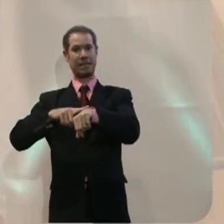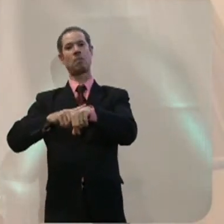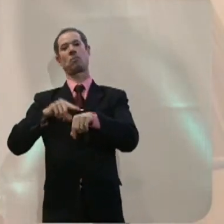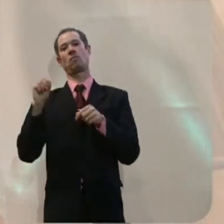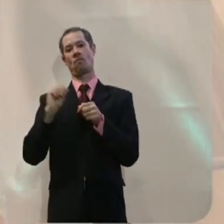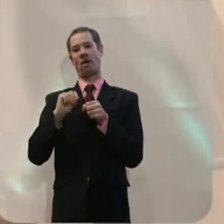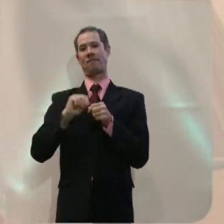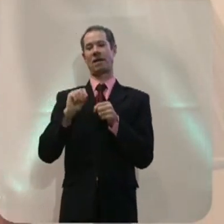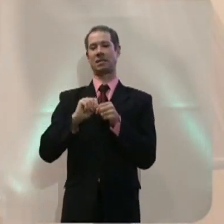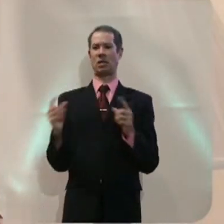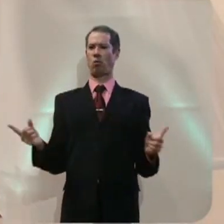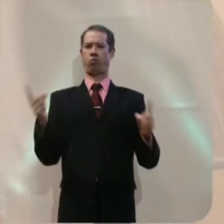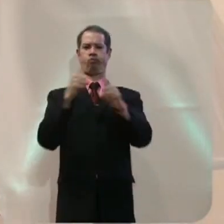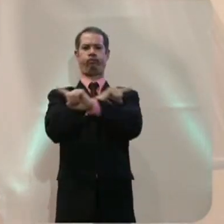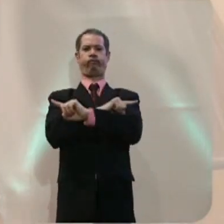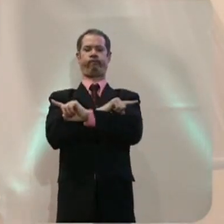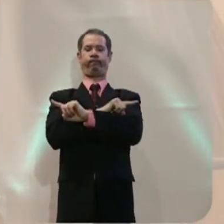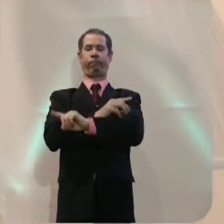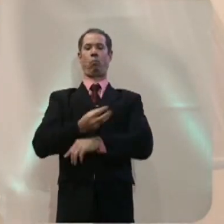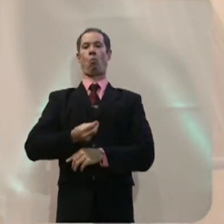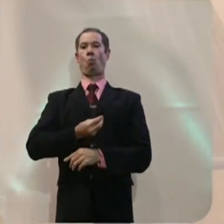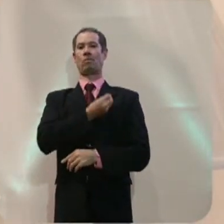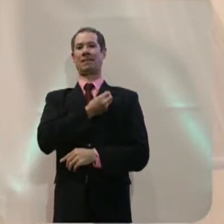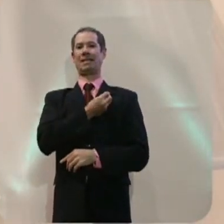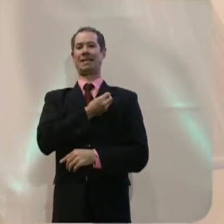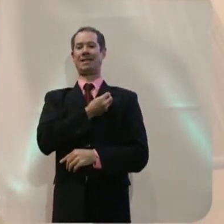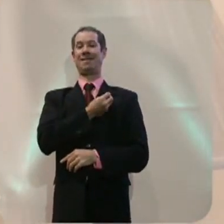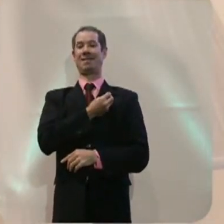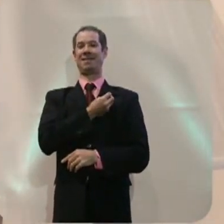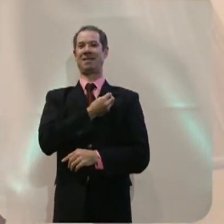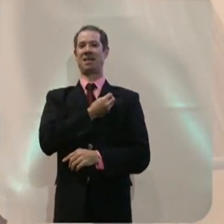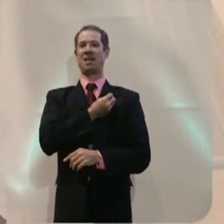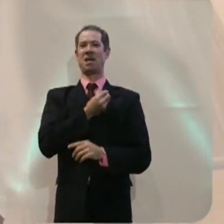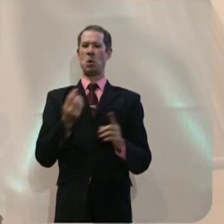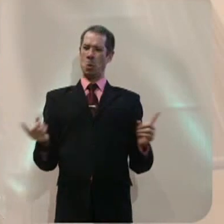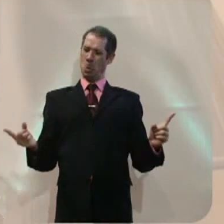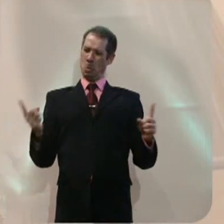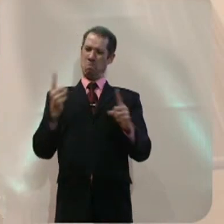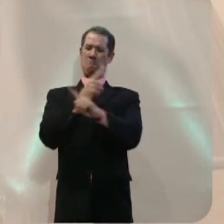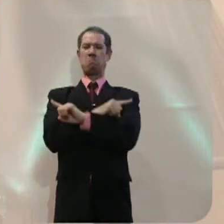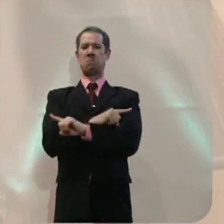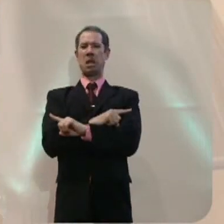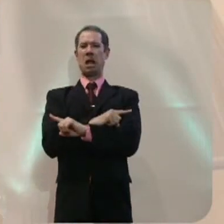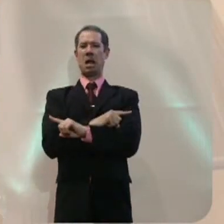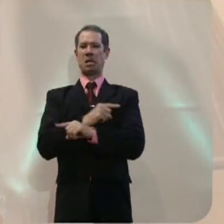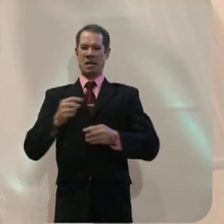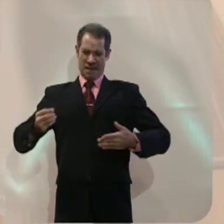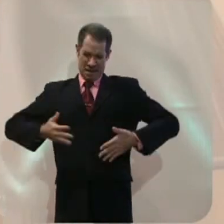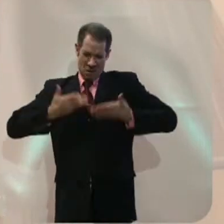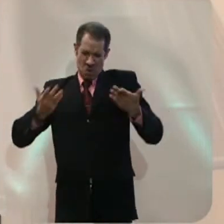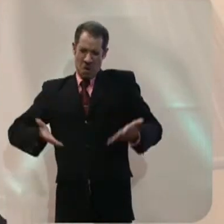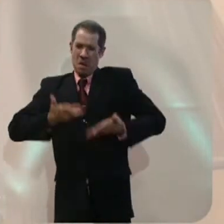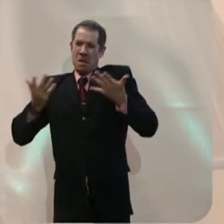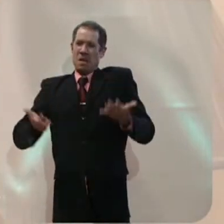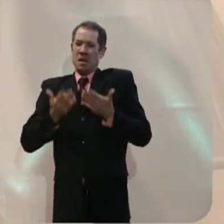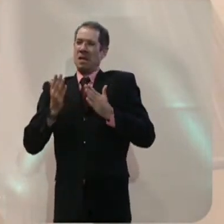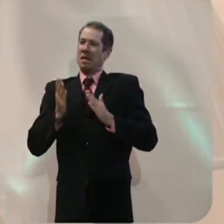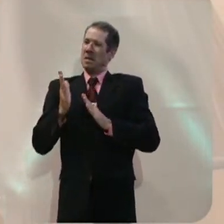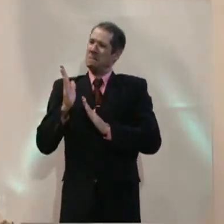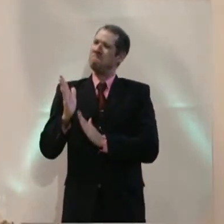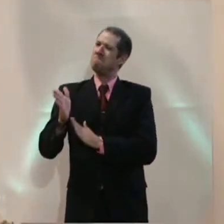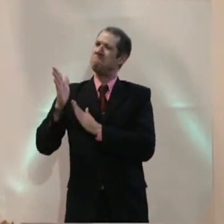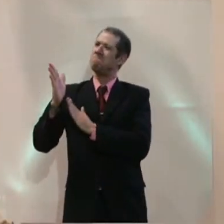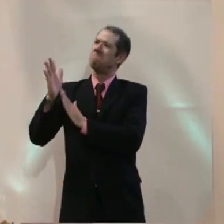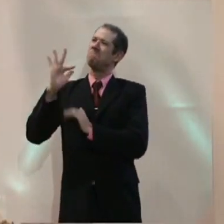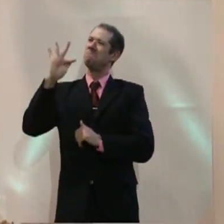fazendo esses contrastes da vida. Porque são esses contrastes que nos impulsionam em direção ao